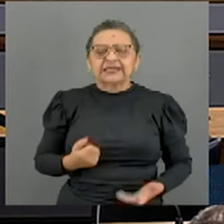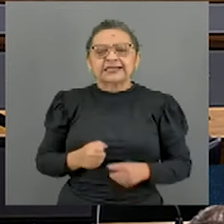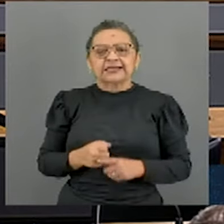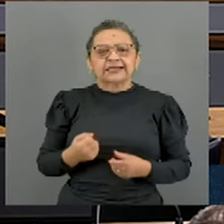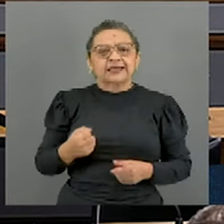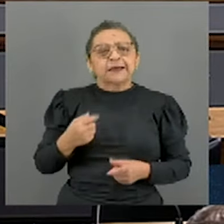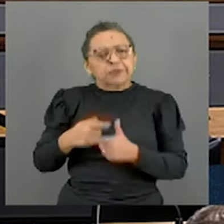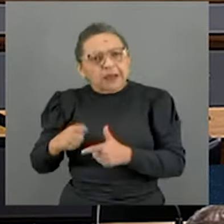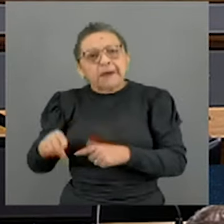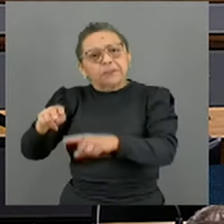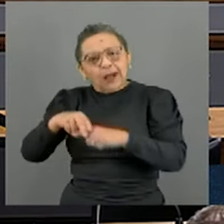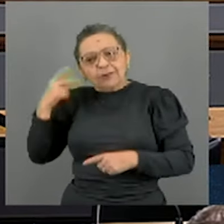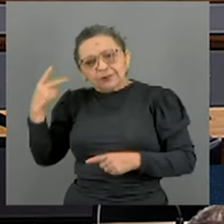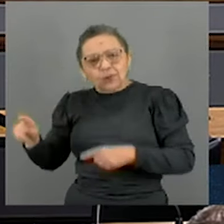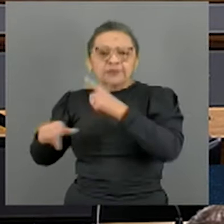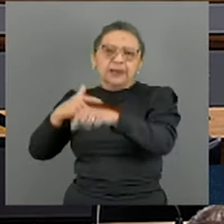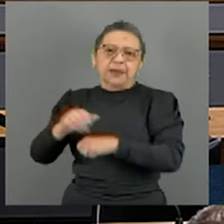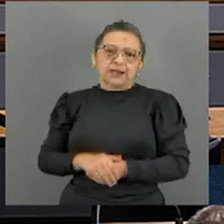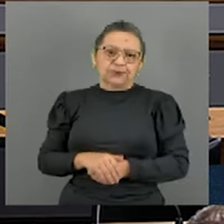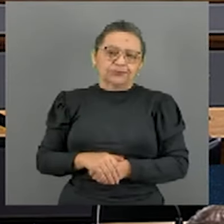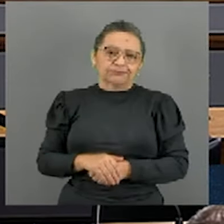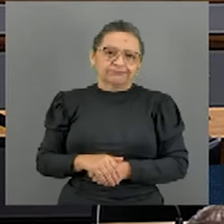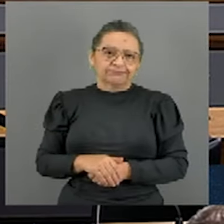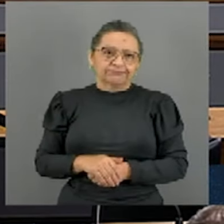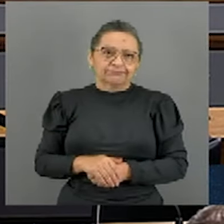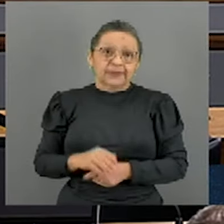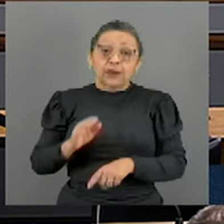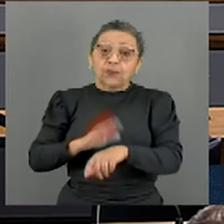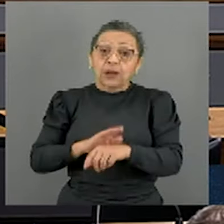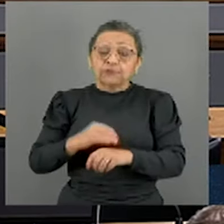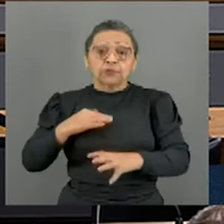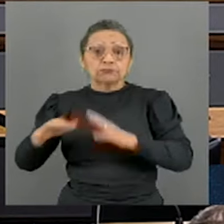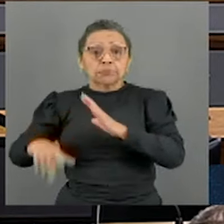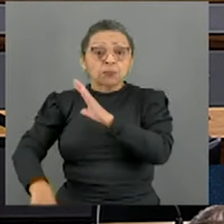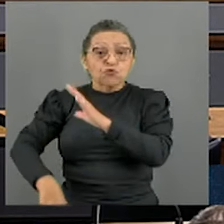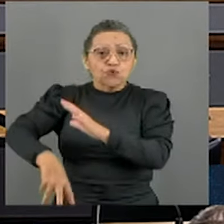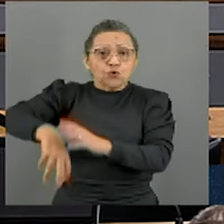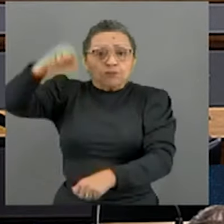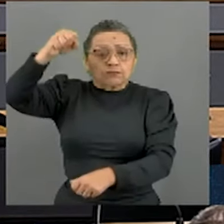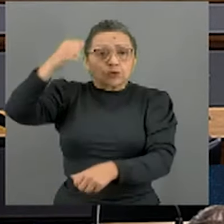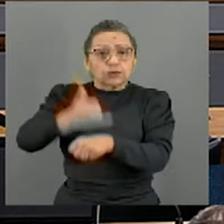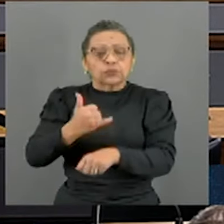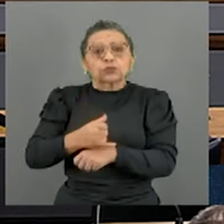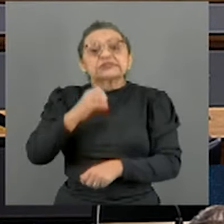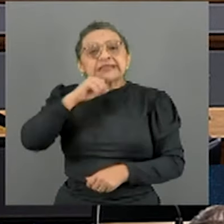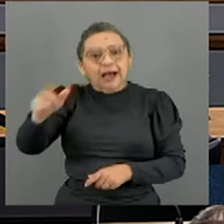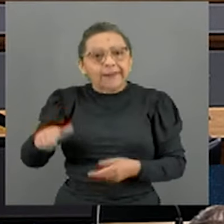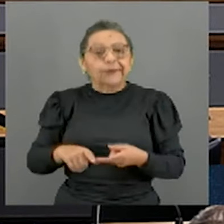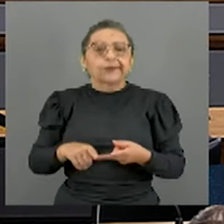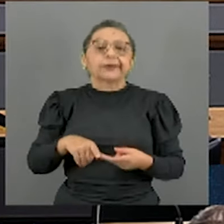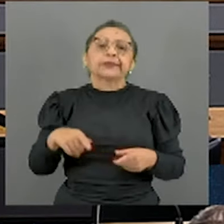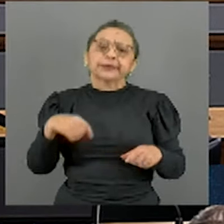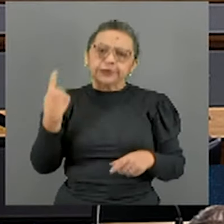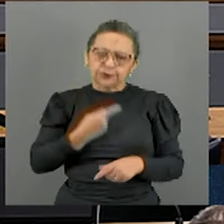muito grande na prospecção dessas minas, na hora de extração dessa algema, e